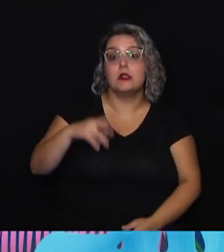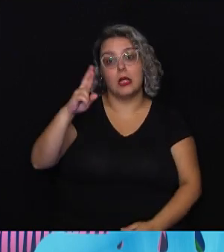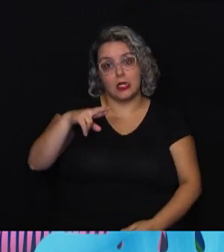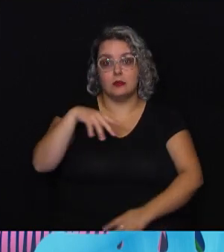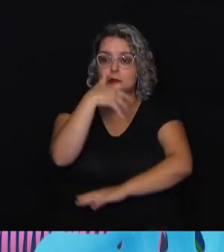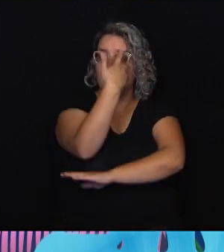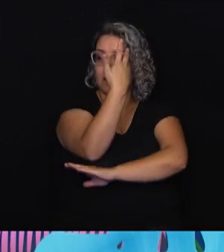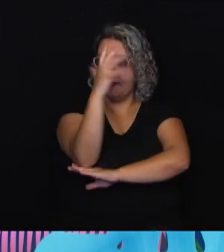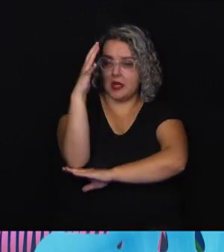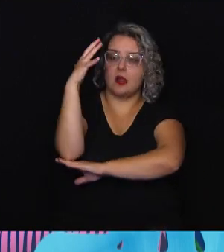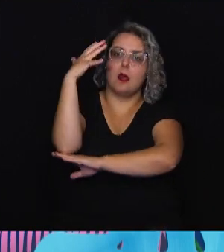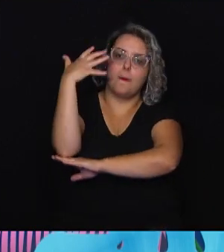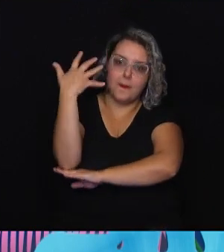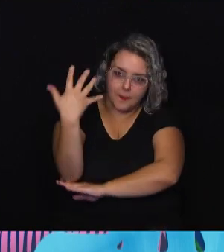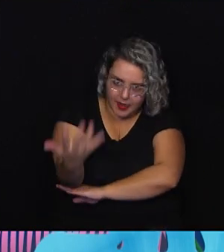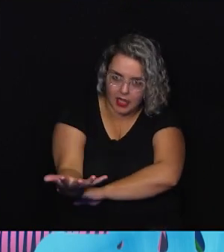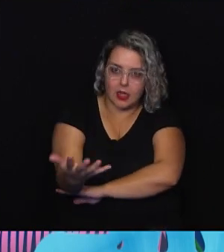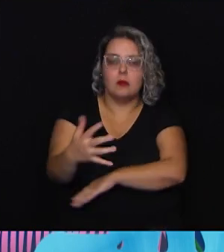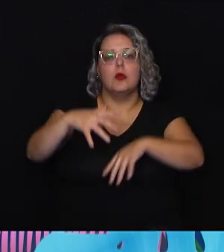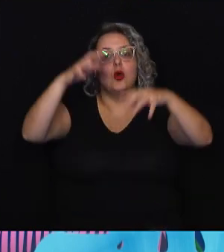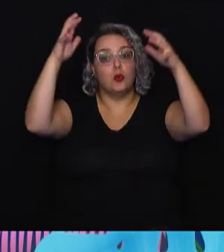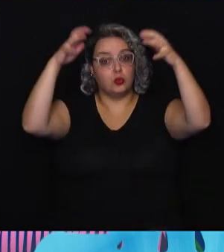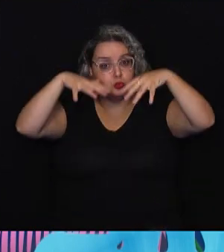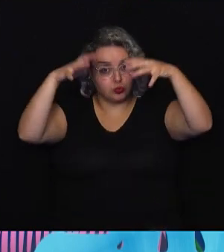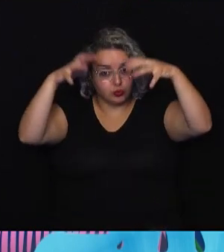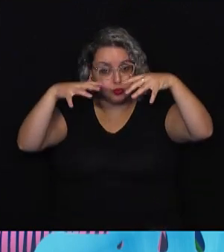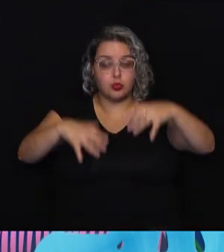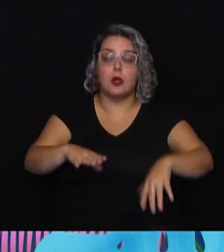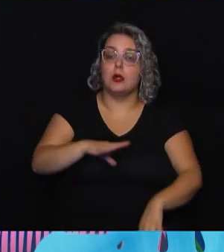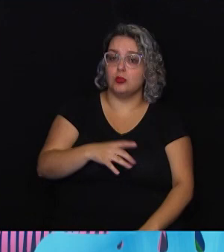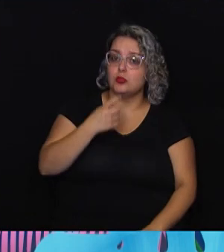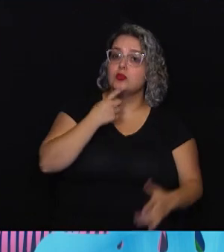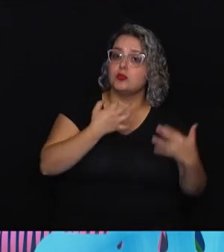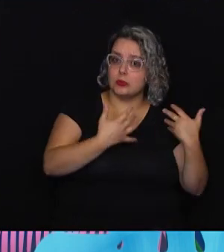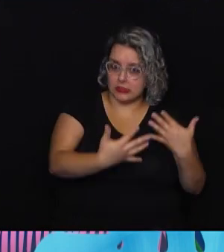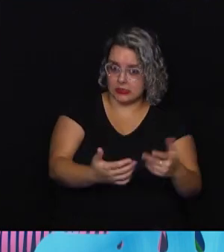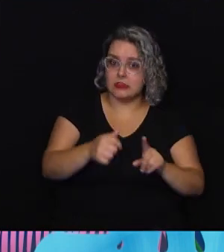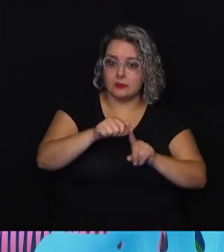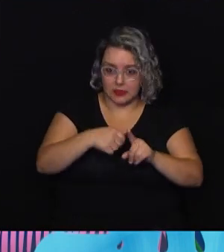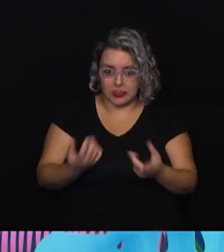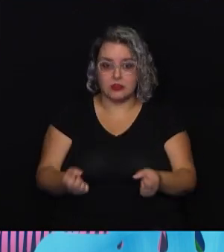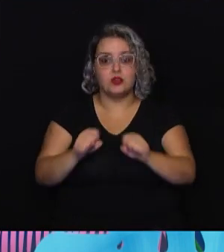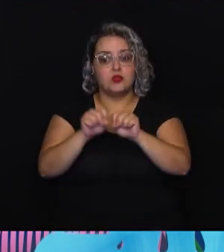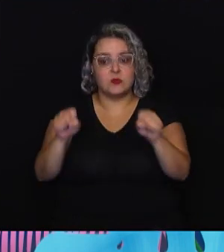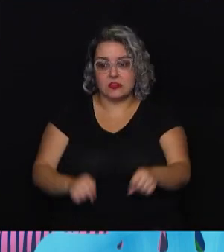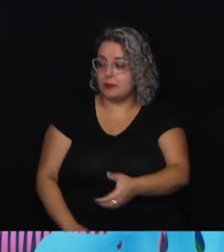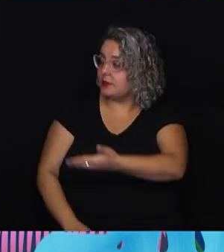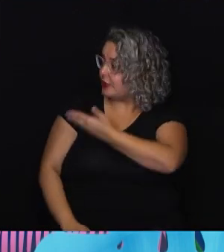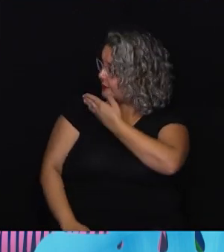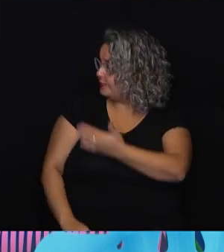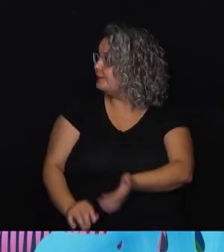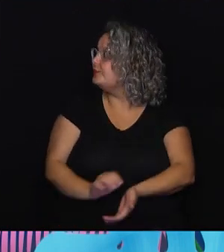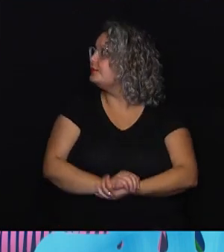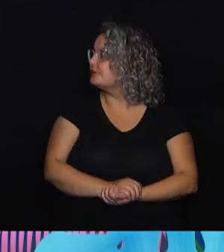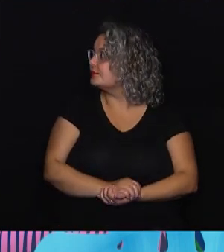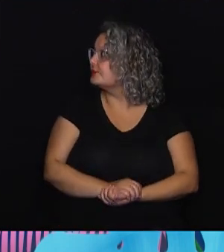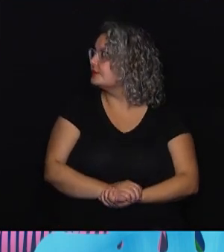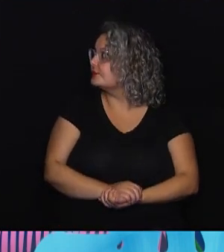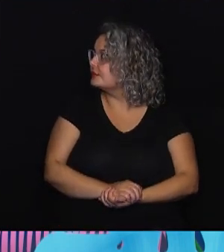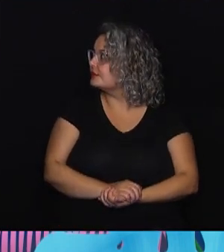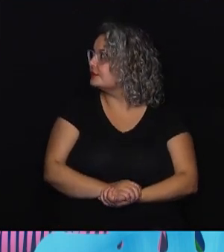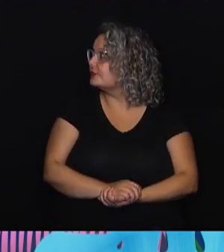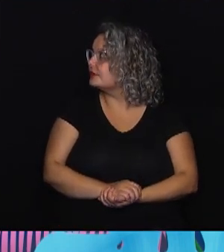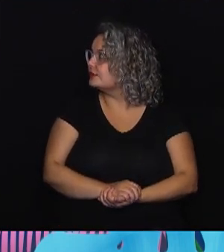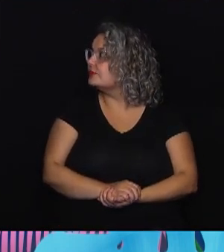de árvores causada pelas chuvas que atingem Campinas nos últimos meses. O sistema de atendimento 156 segue o expediente